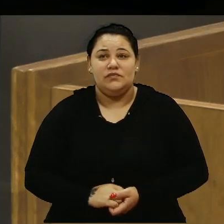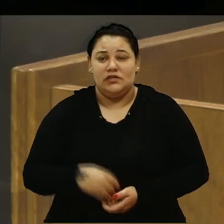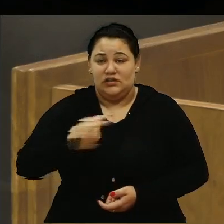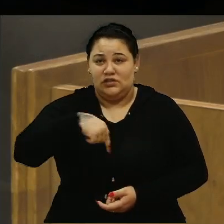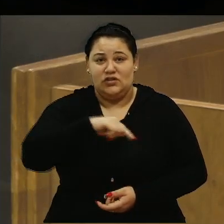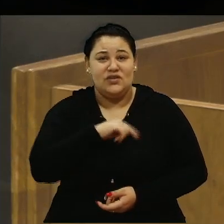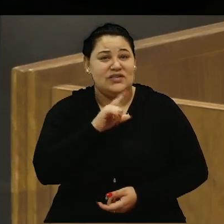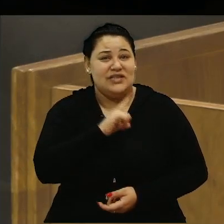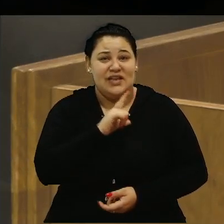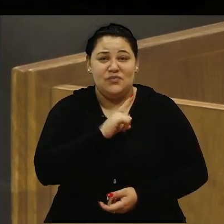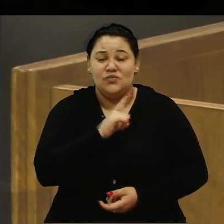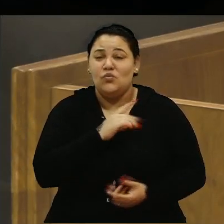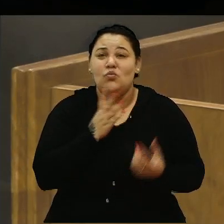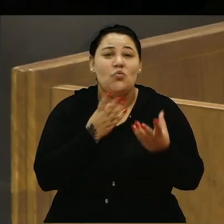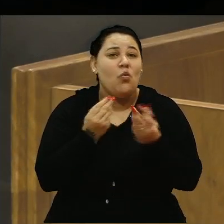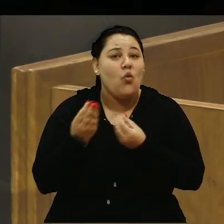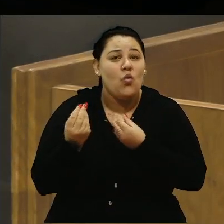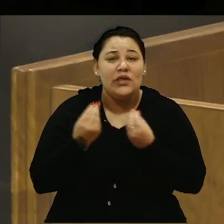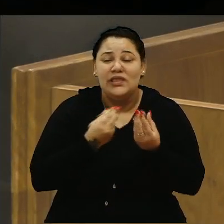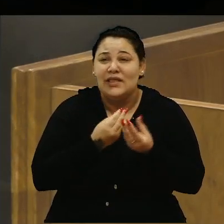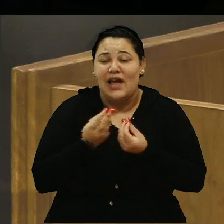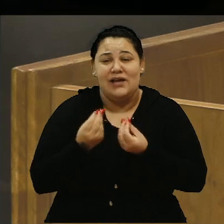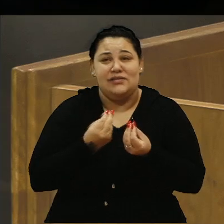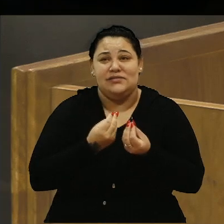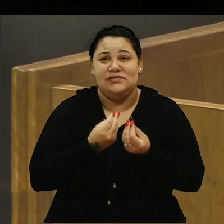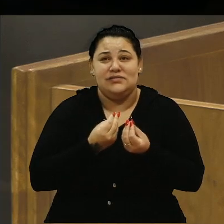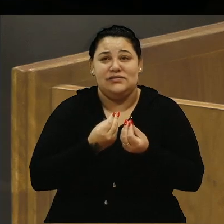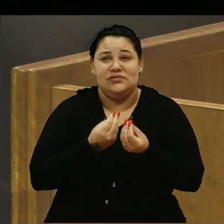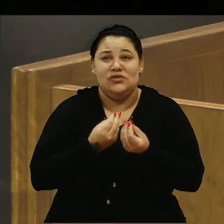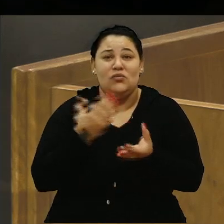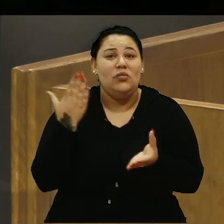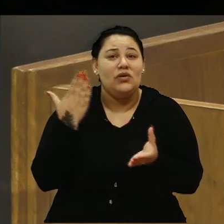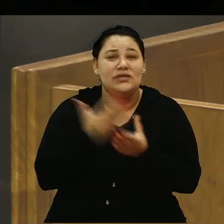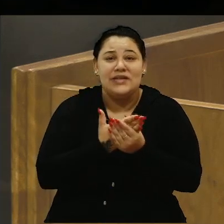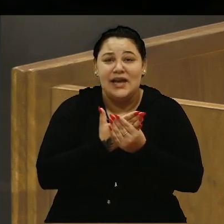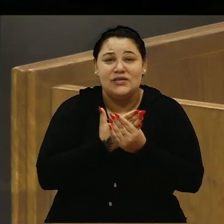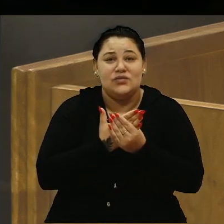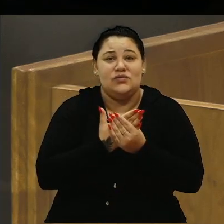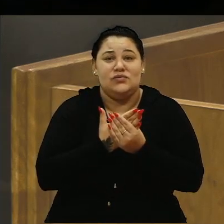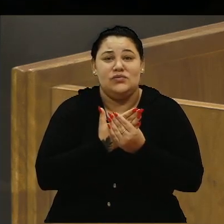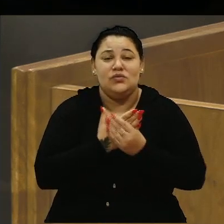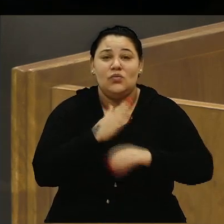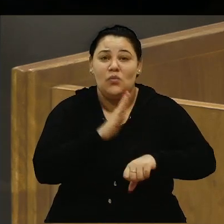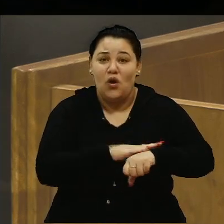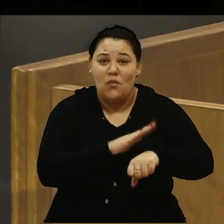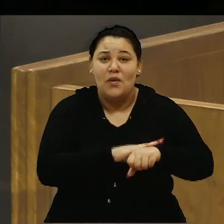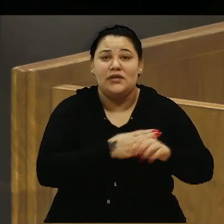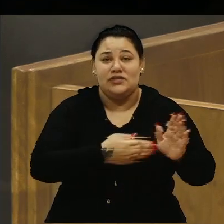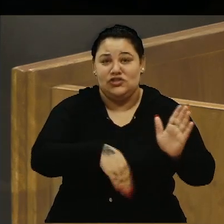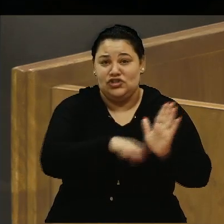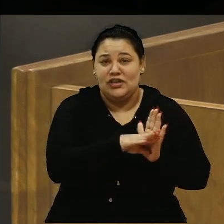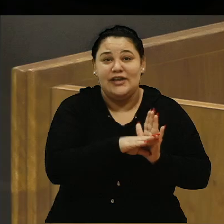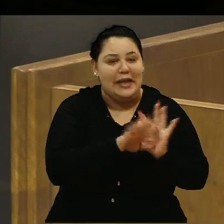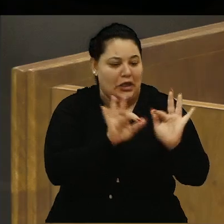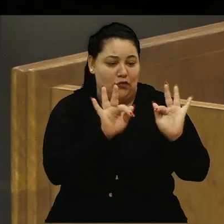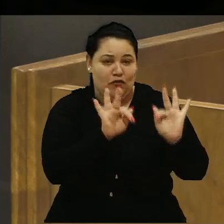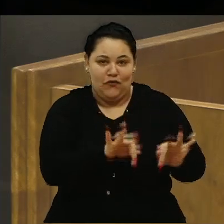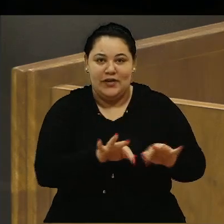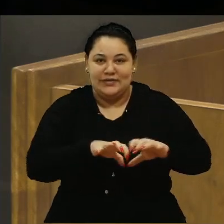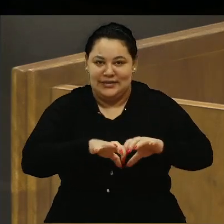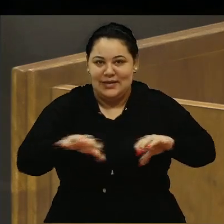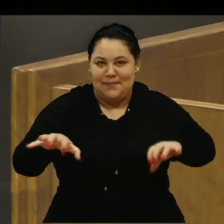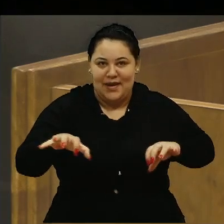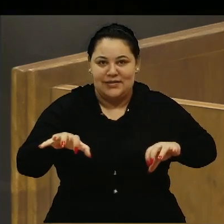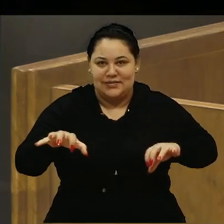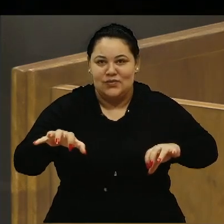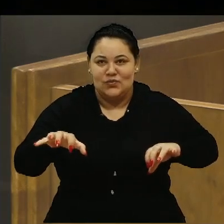horrores de processos quando chega que é o final, né, da separação da Lei Maria